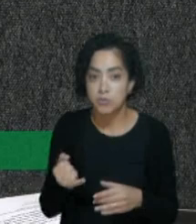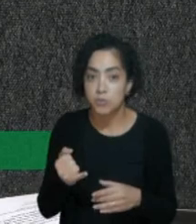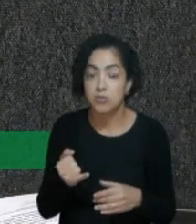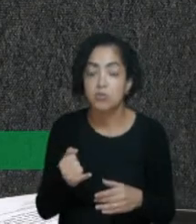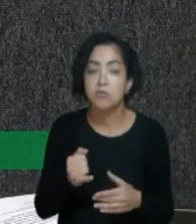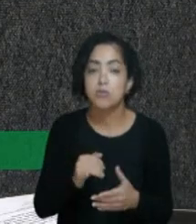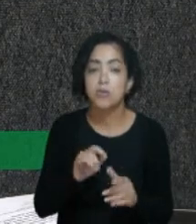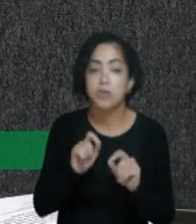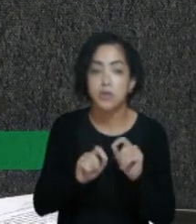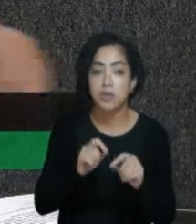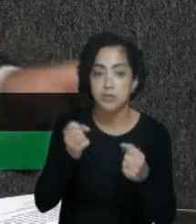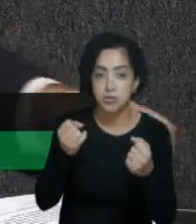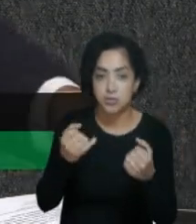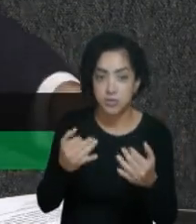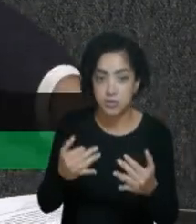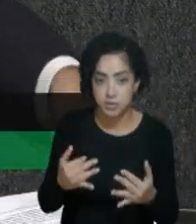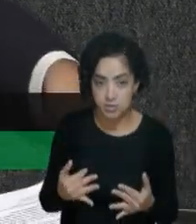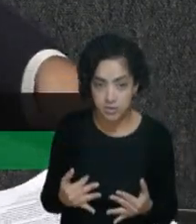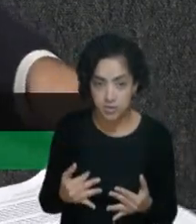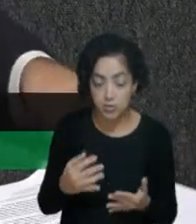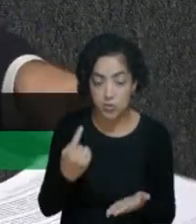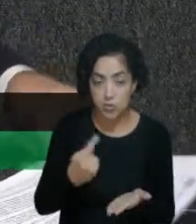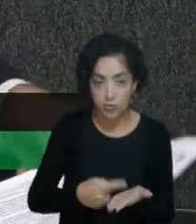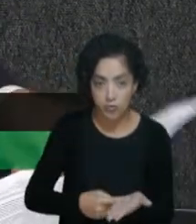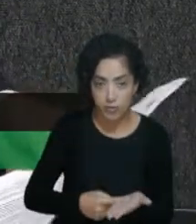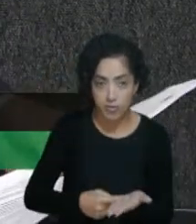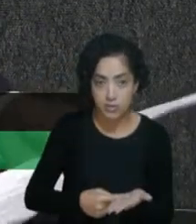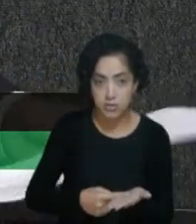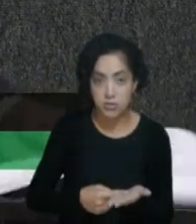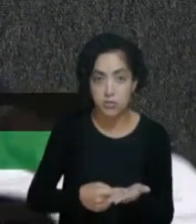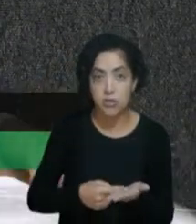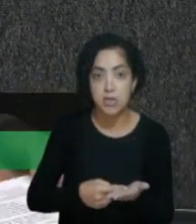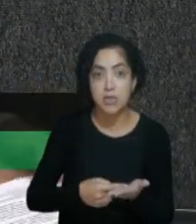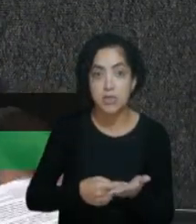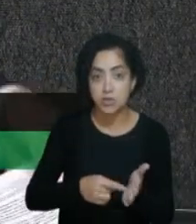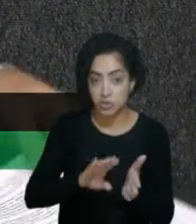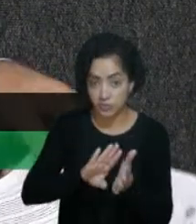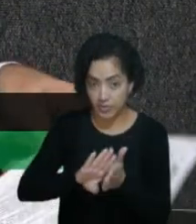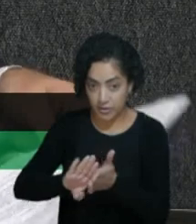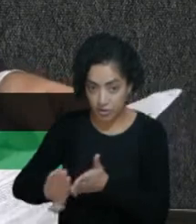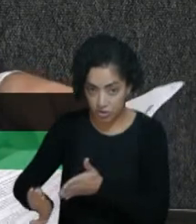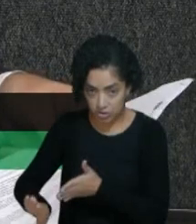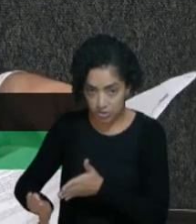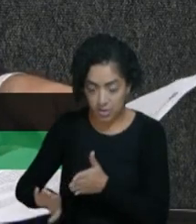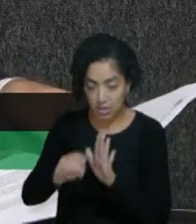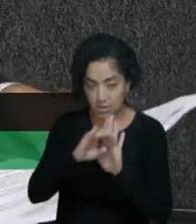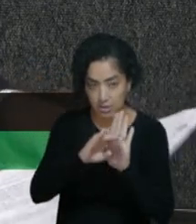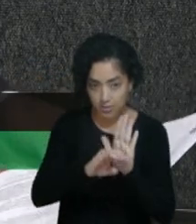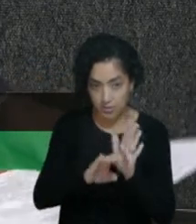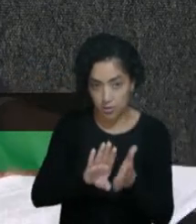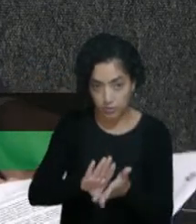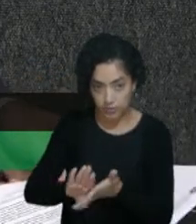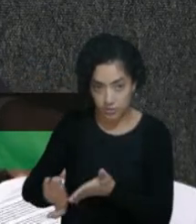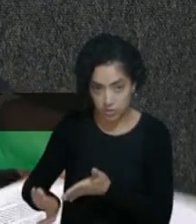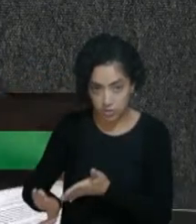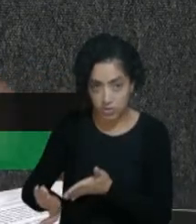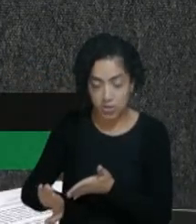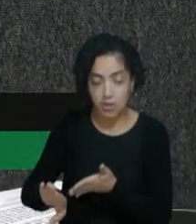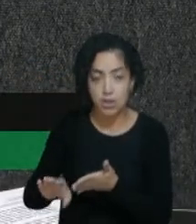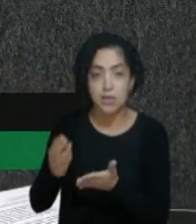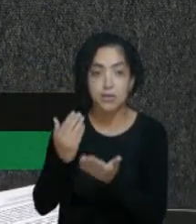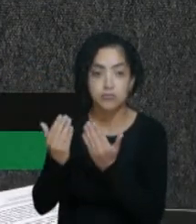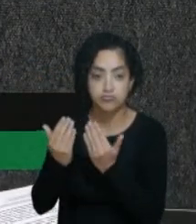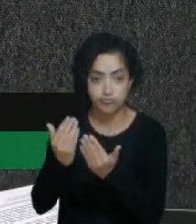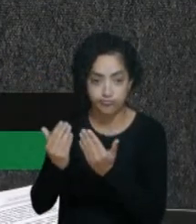temos que fazer aqui a confirmação estou retirando ambos de pauta nós tivemos conversa com o deputado Napoleão para tratar